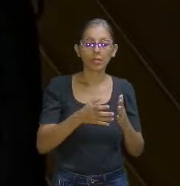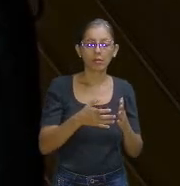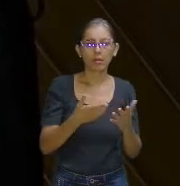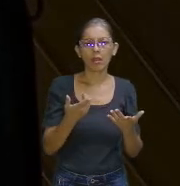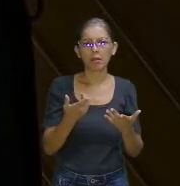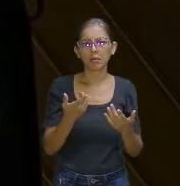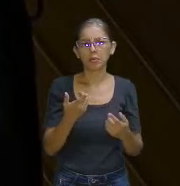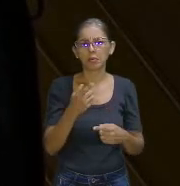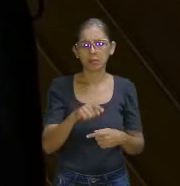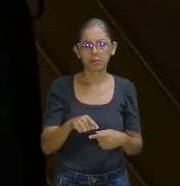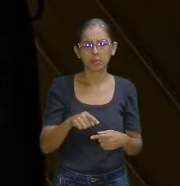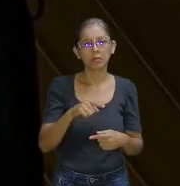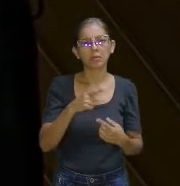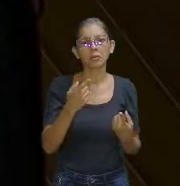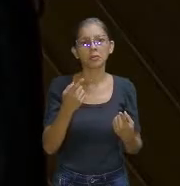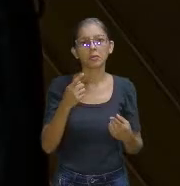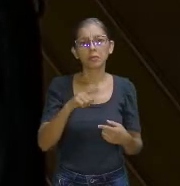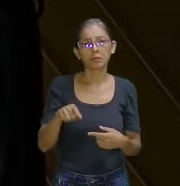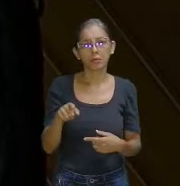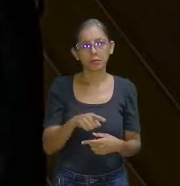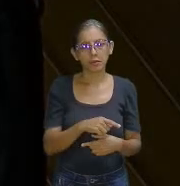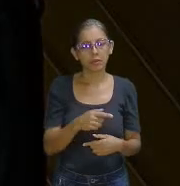que observado o limite legal.